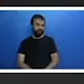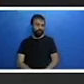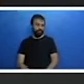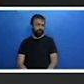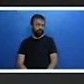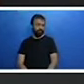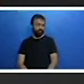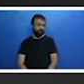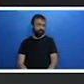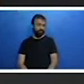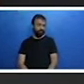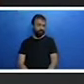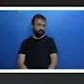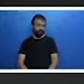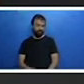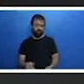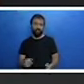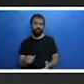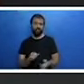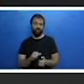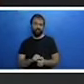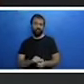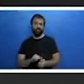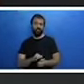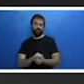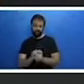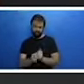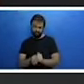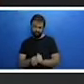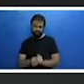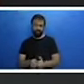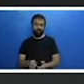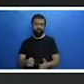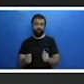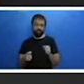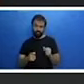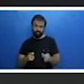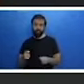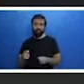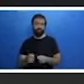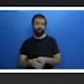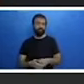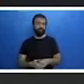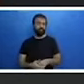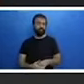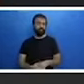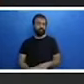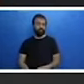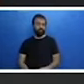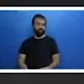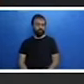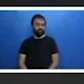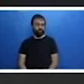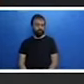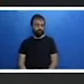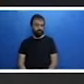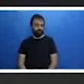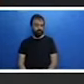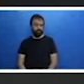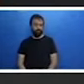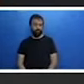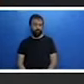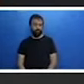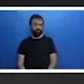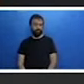desafio é você tem que se adaptando né mas esses aqui a gente tava todo usando uma mão vai Um